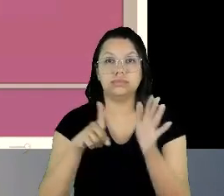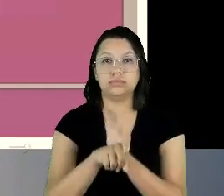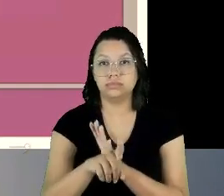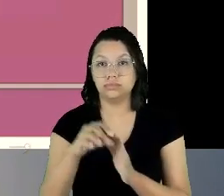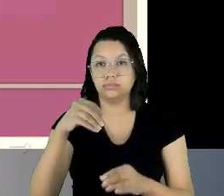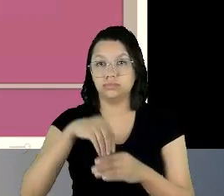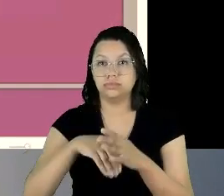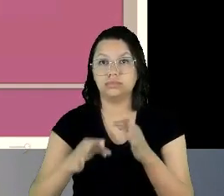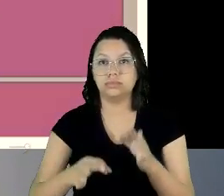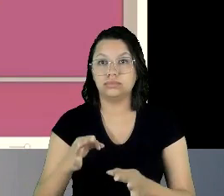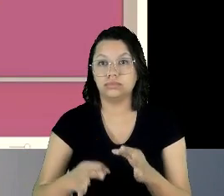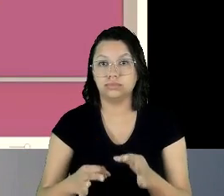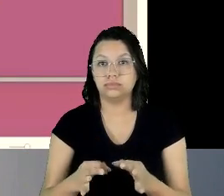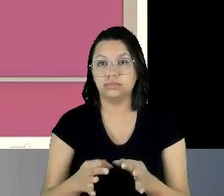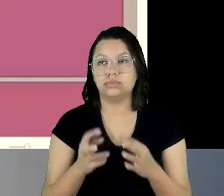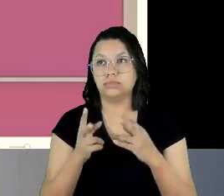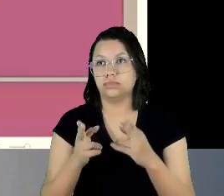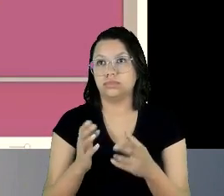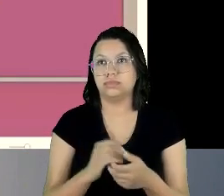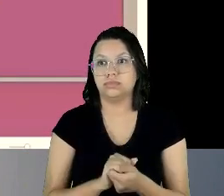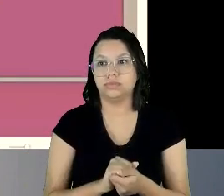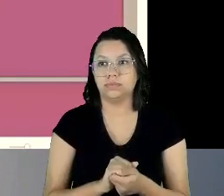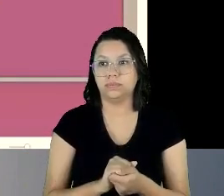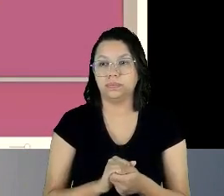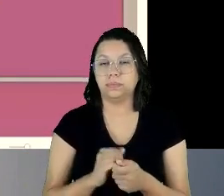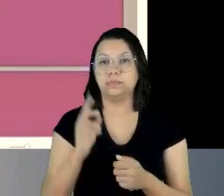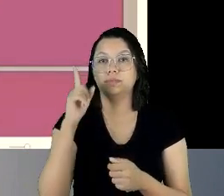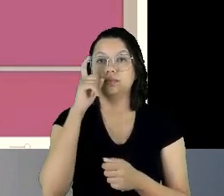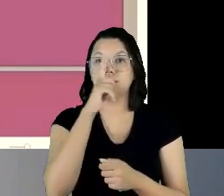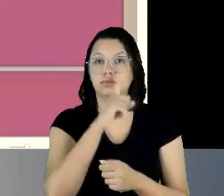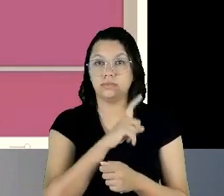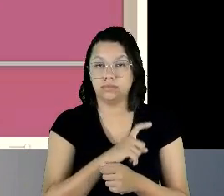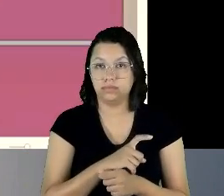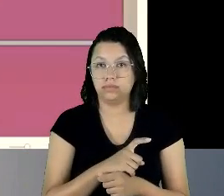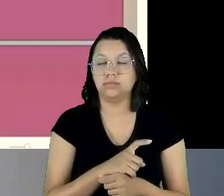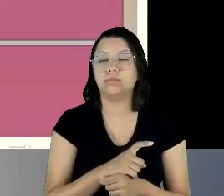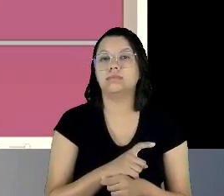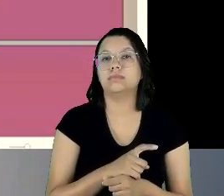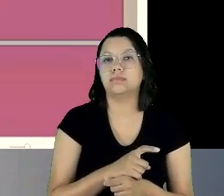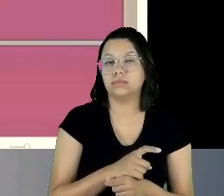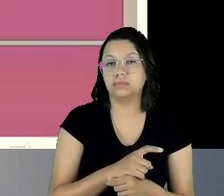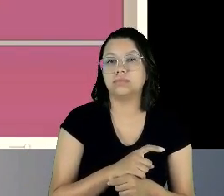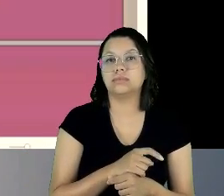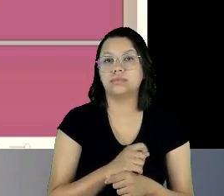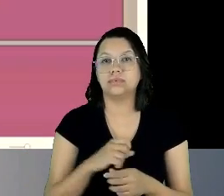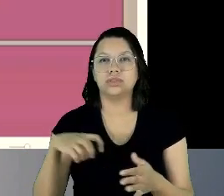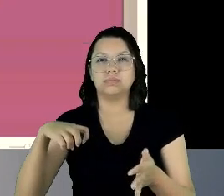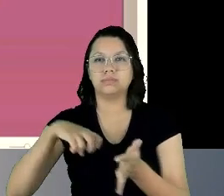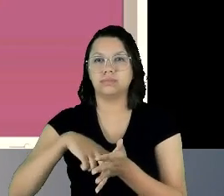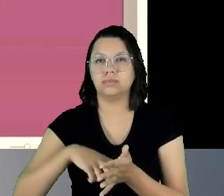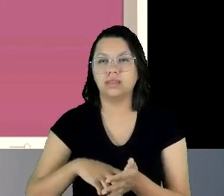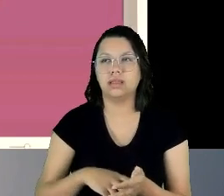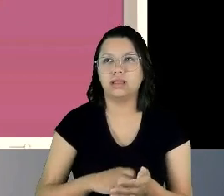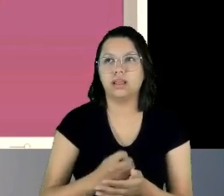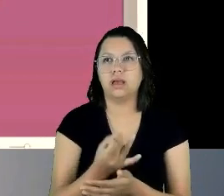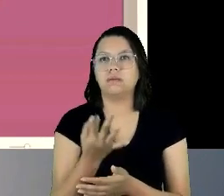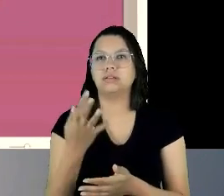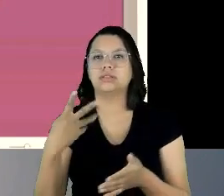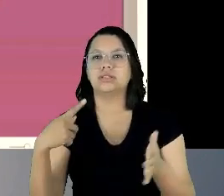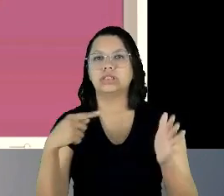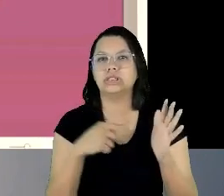questões na justiça como a dificuldade de sanção, enfim, o número